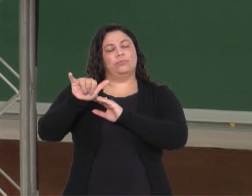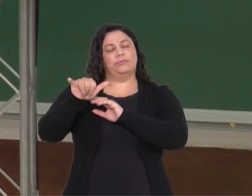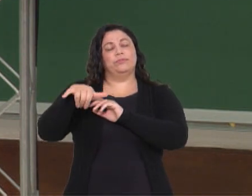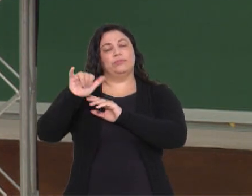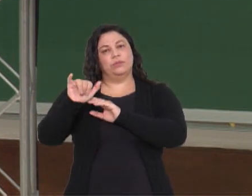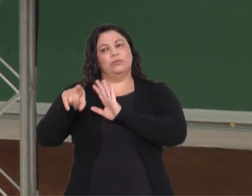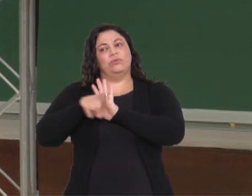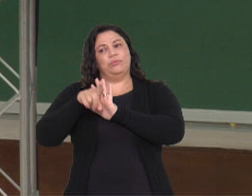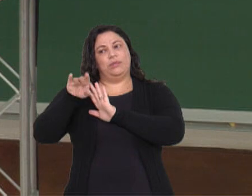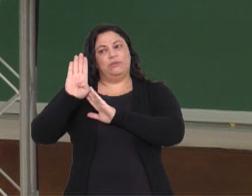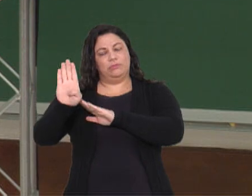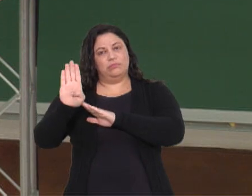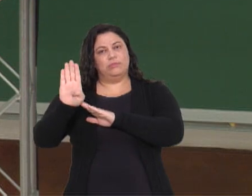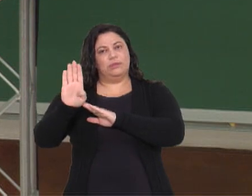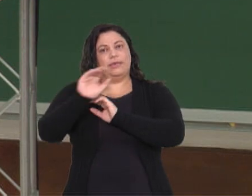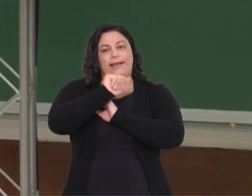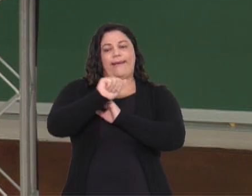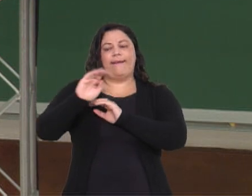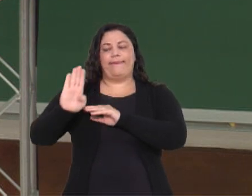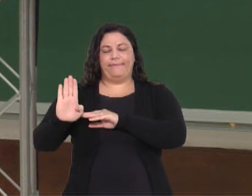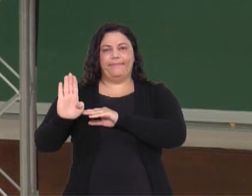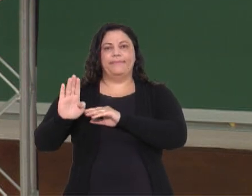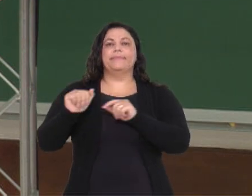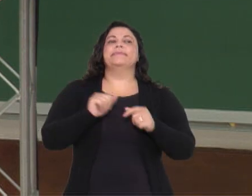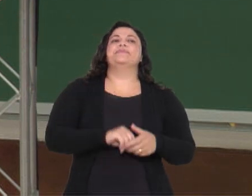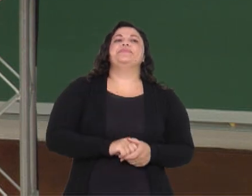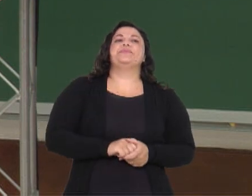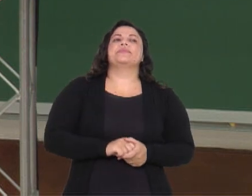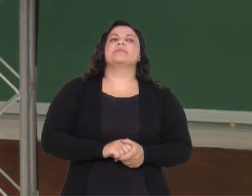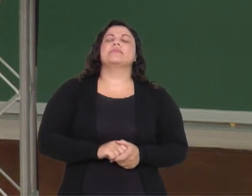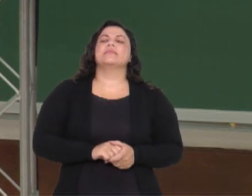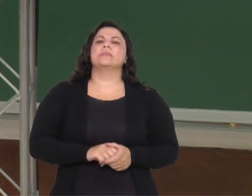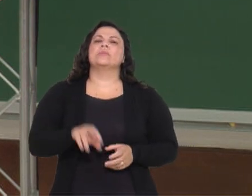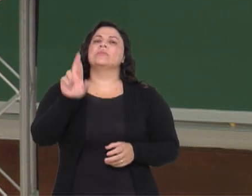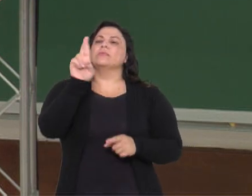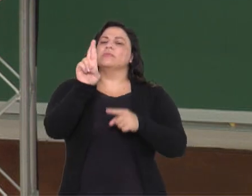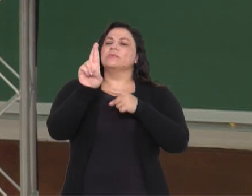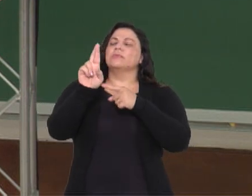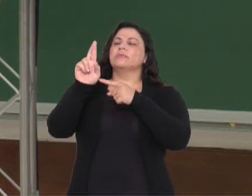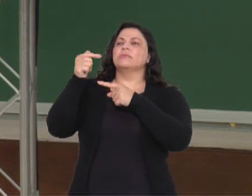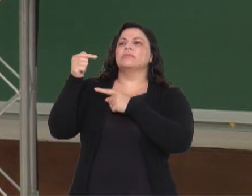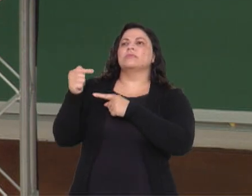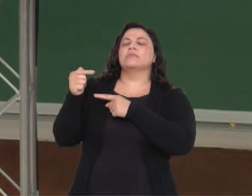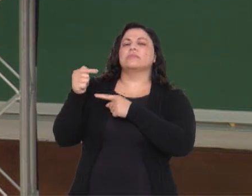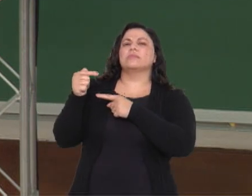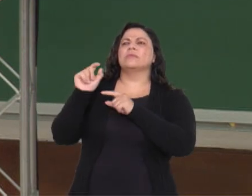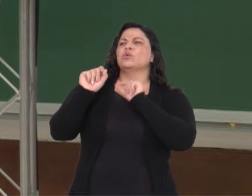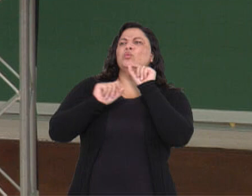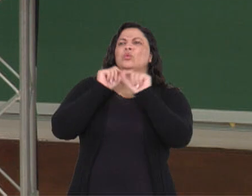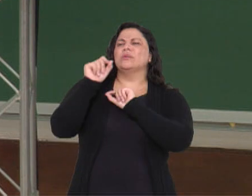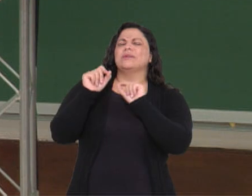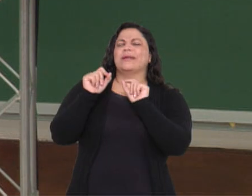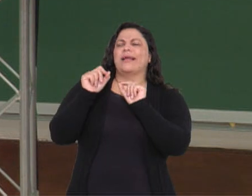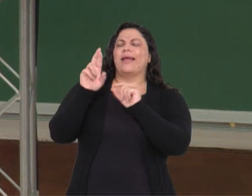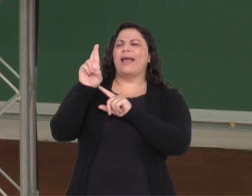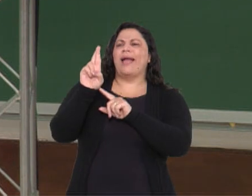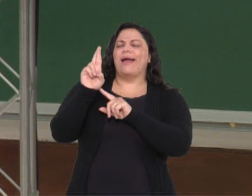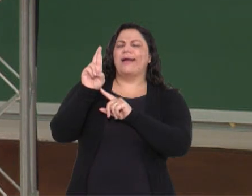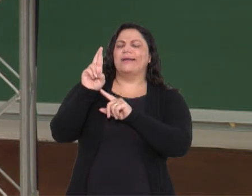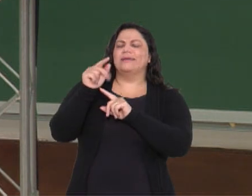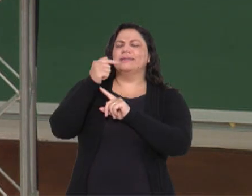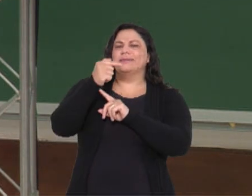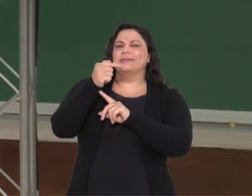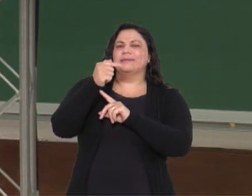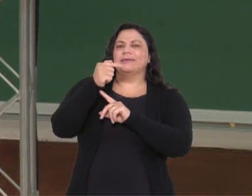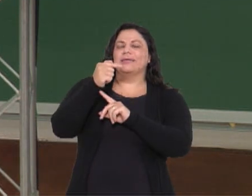menos B. A e B. Raio 7. Raio 7 na fórmula lá é o raio ao quadrado. Quanto é raio ao quadrado mesmo? 7 ao quadrado